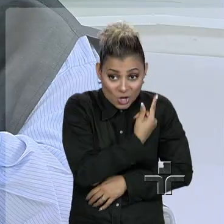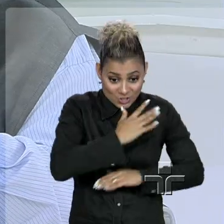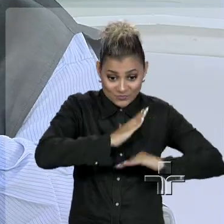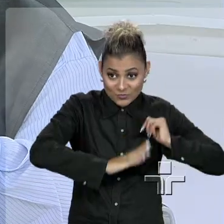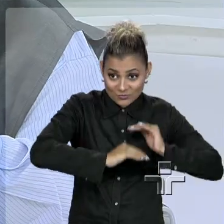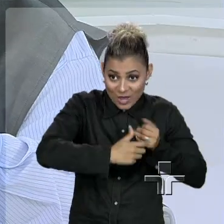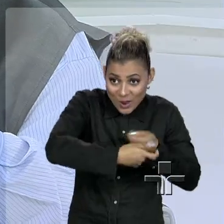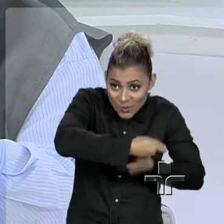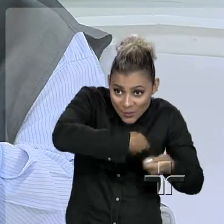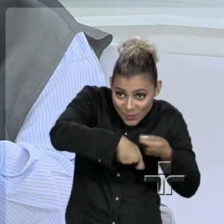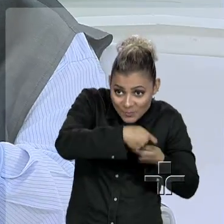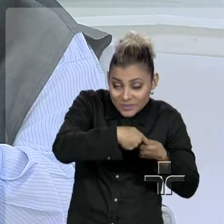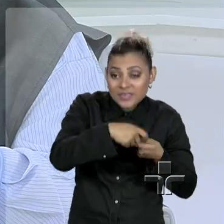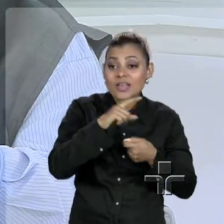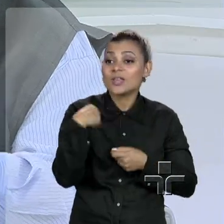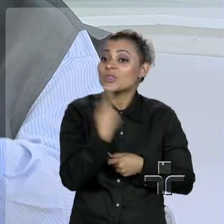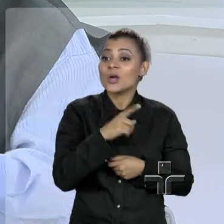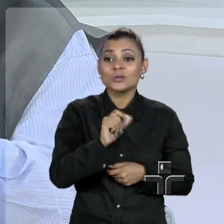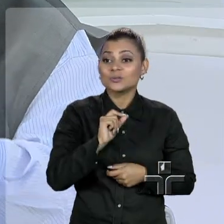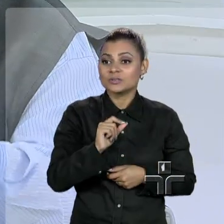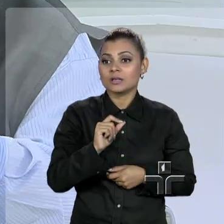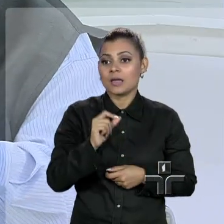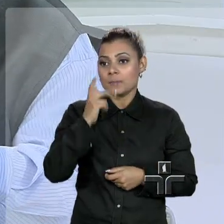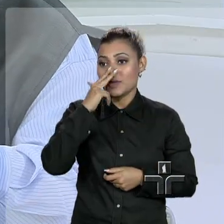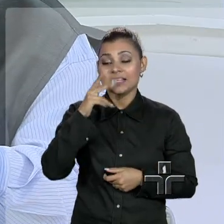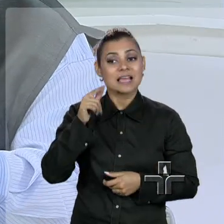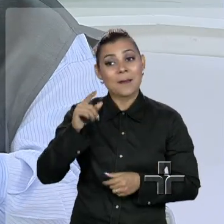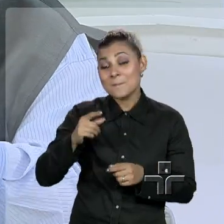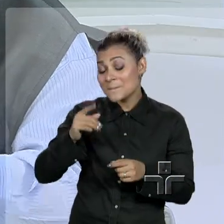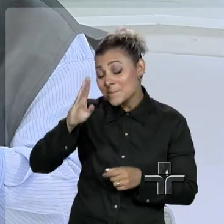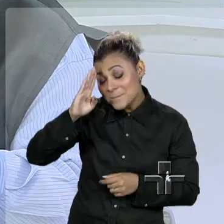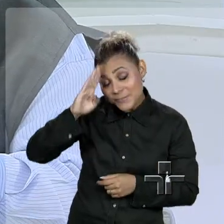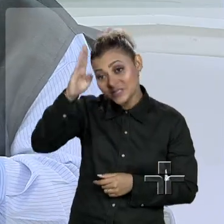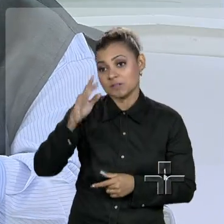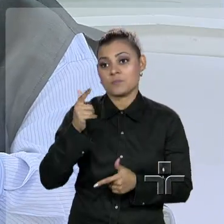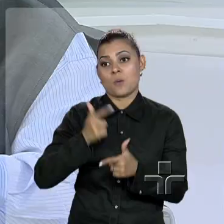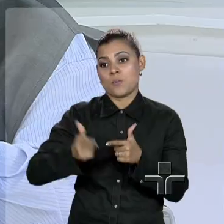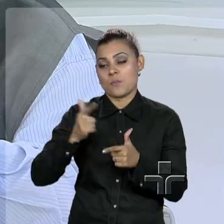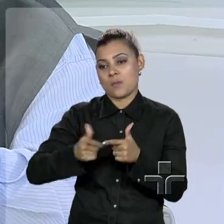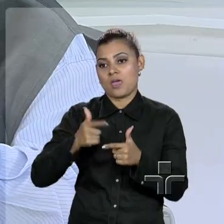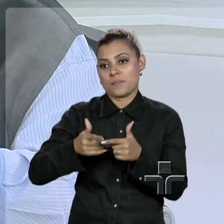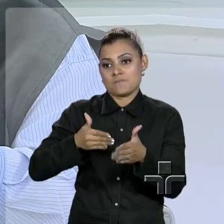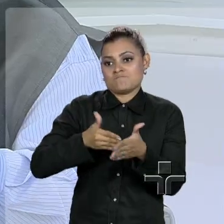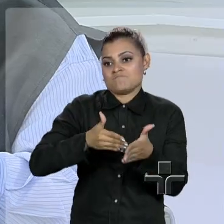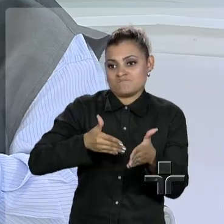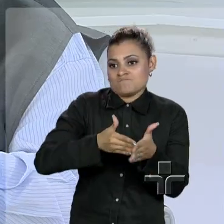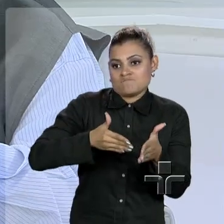economistas, transformamos como a primeira barreira a ser,